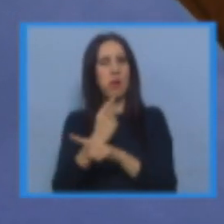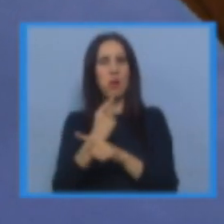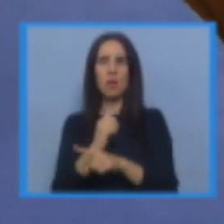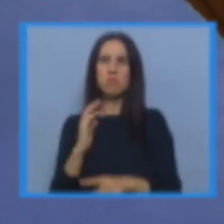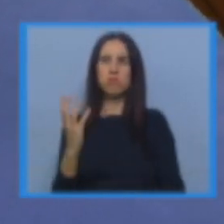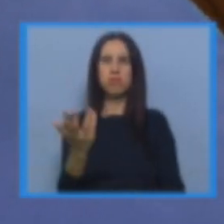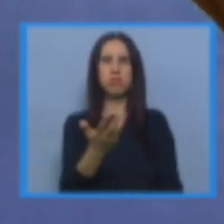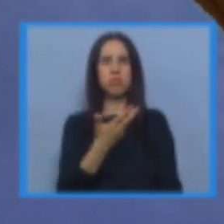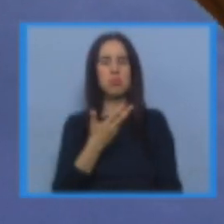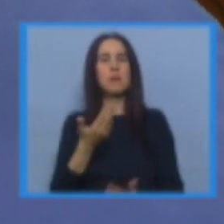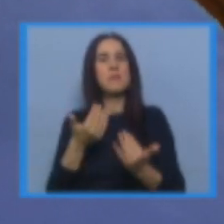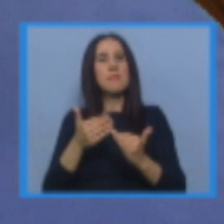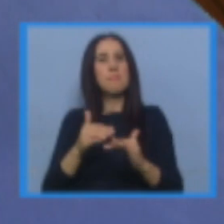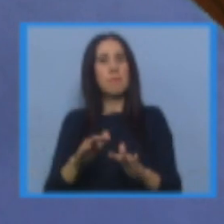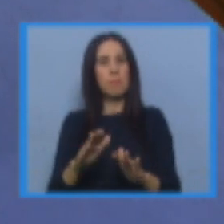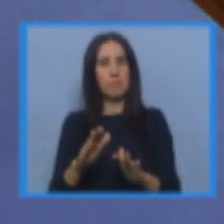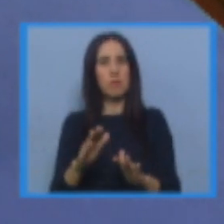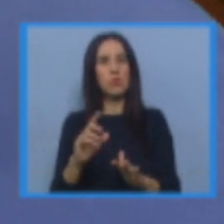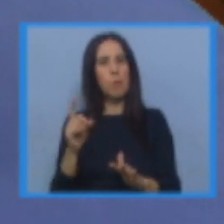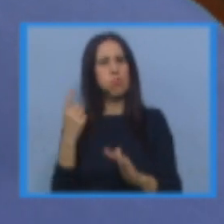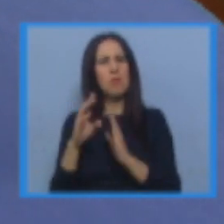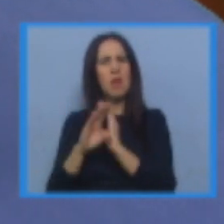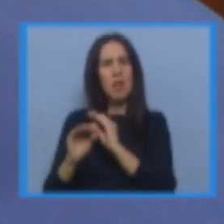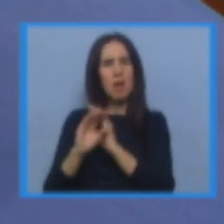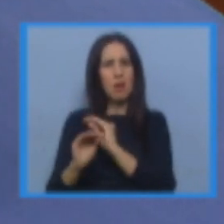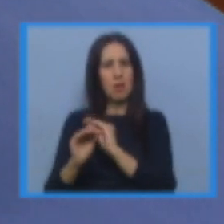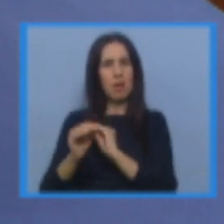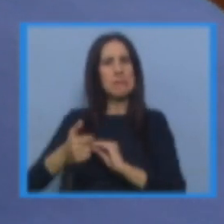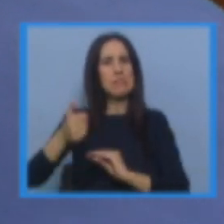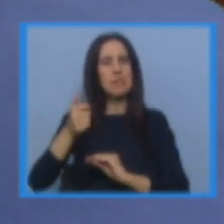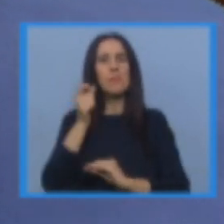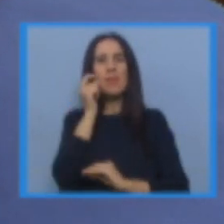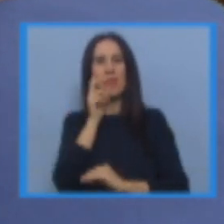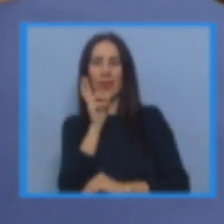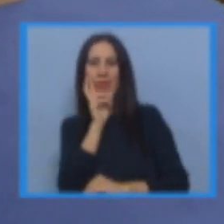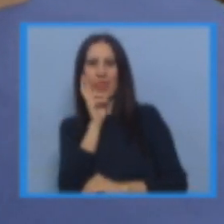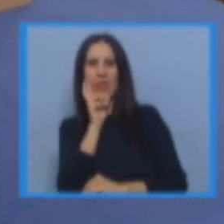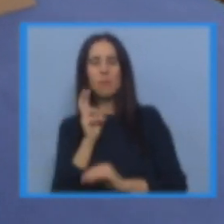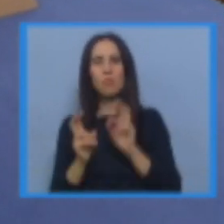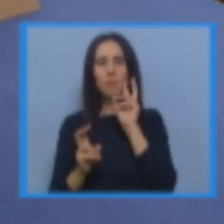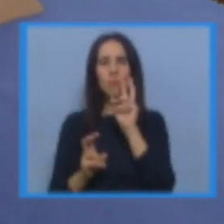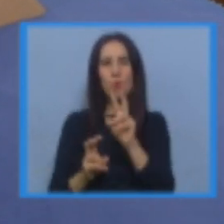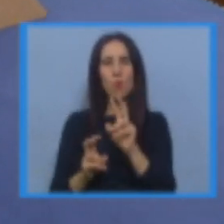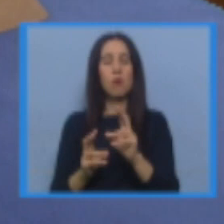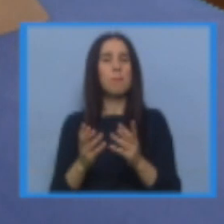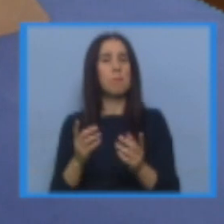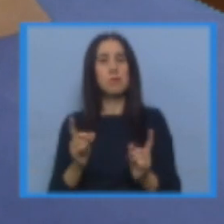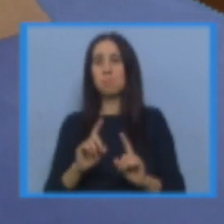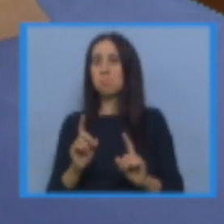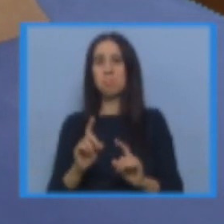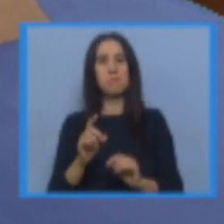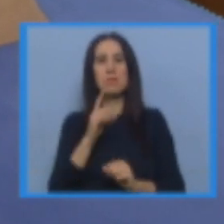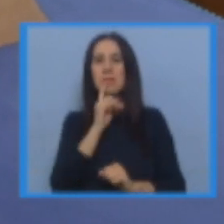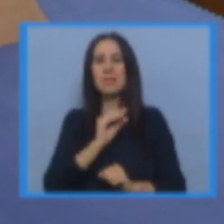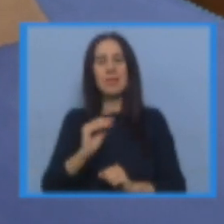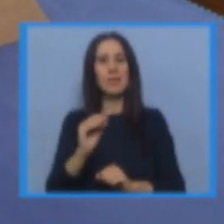ambiente, mas podia ser motivo de conversa, sobretudo entre quem está a ver e a assistir, e não, nota-se um